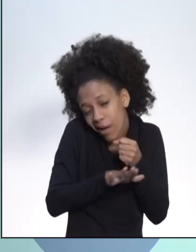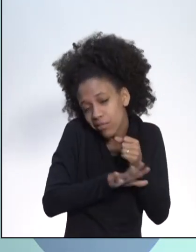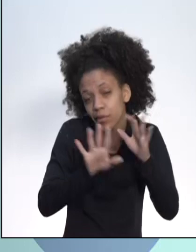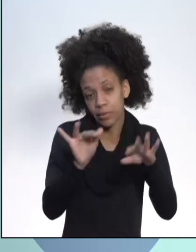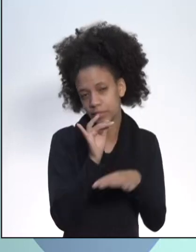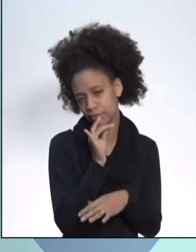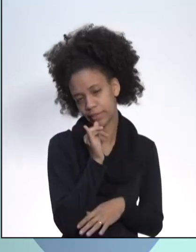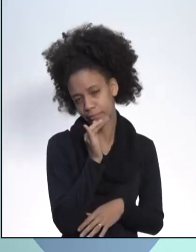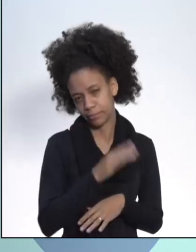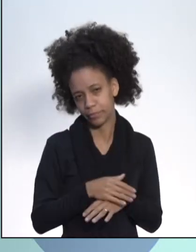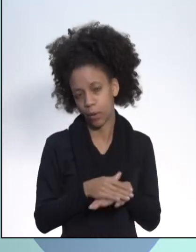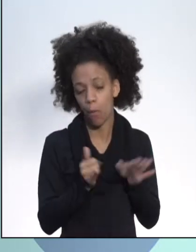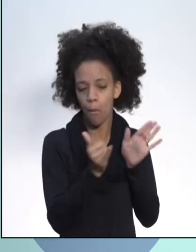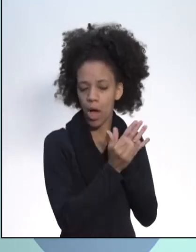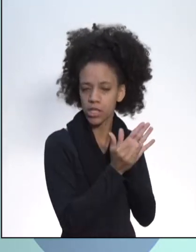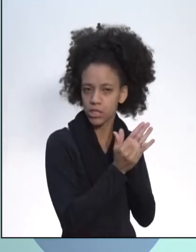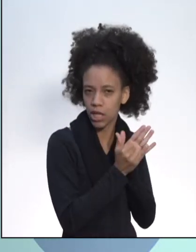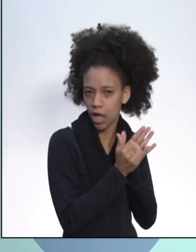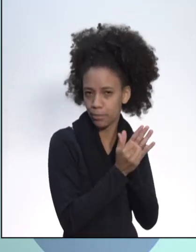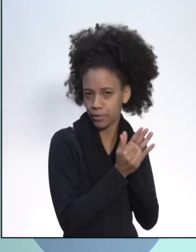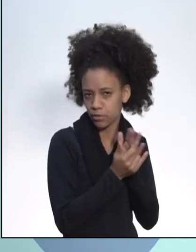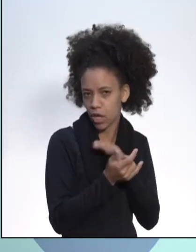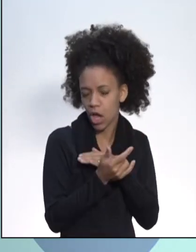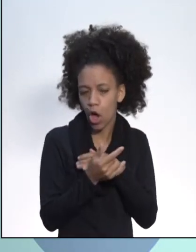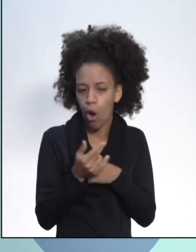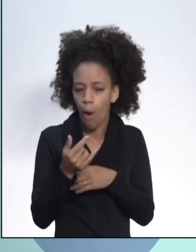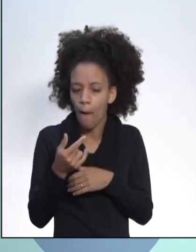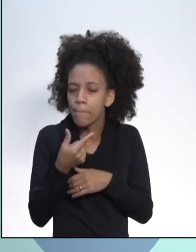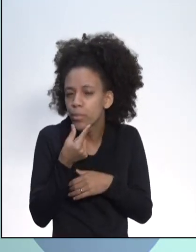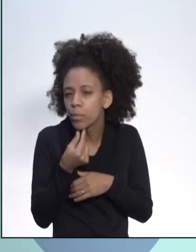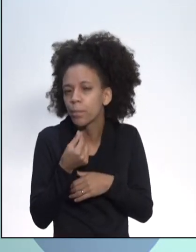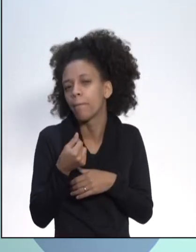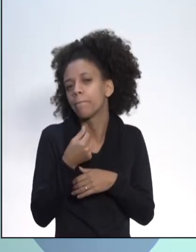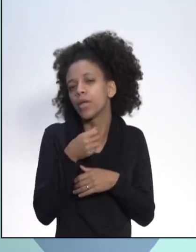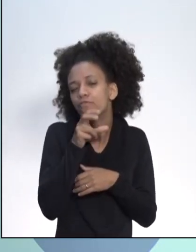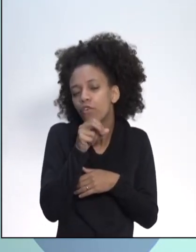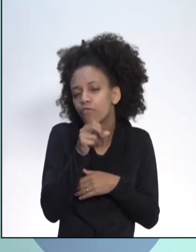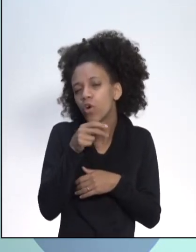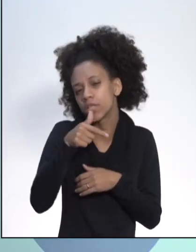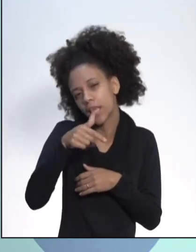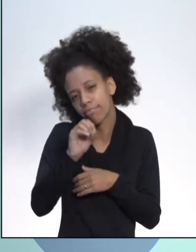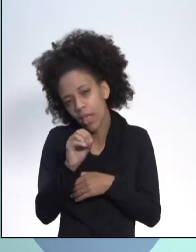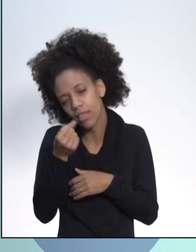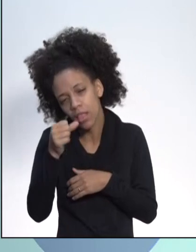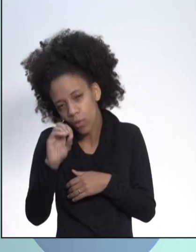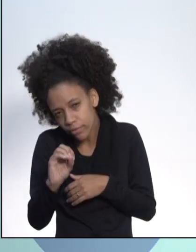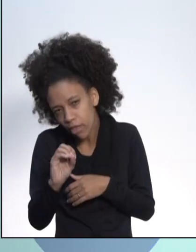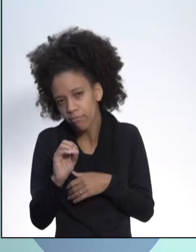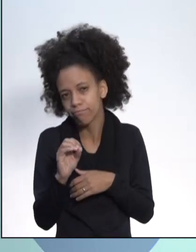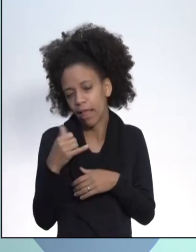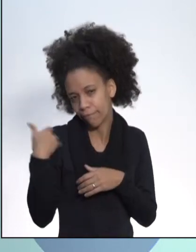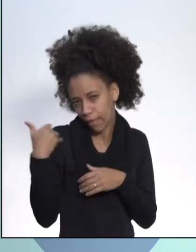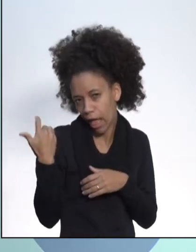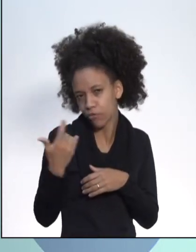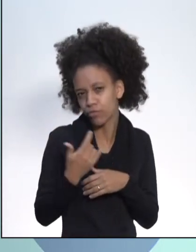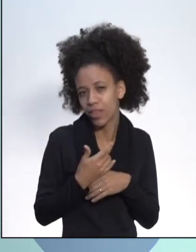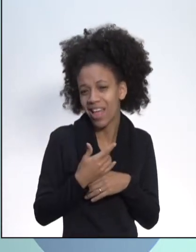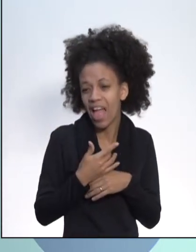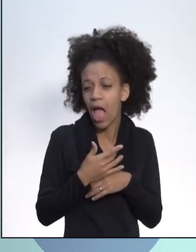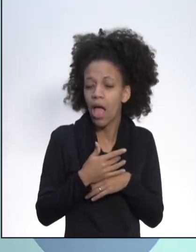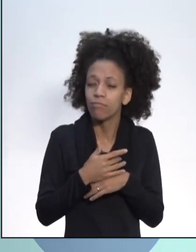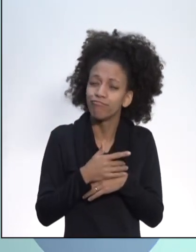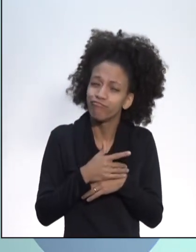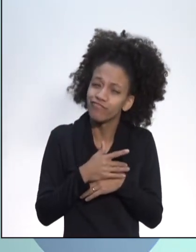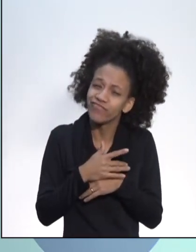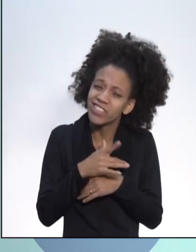exemplo, o WhatsApp para um avôzinho de 70, 80 anos, principalmente perto dos 80 anos, ele vai ser um pouco mais difícil de